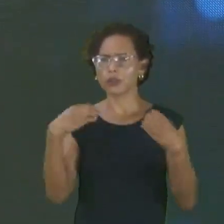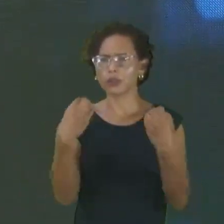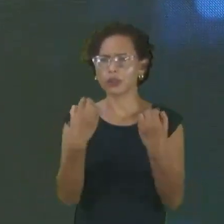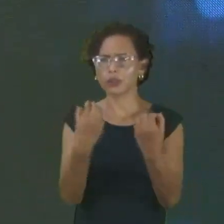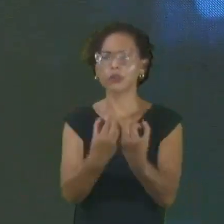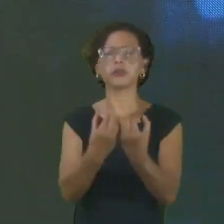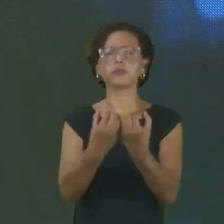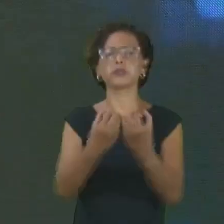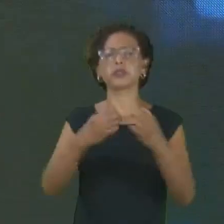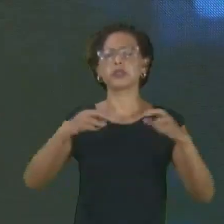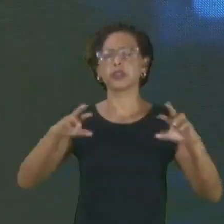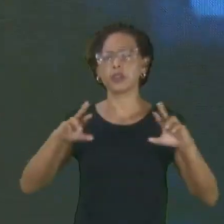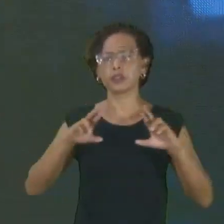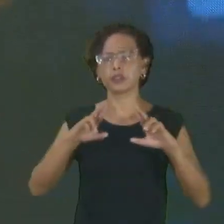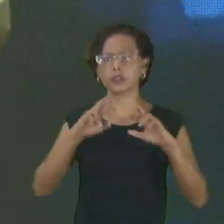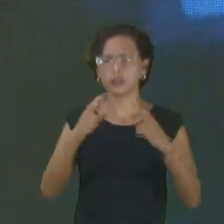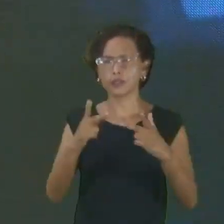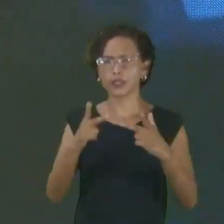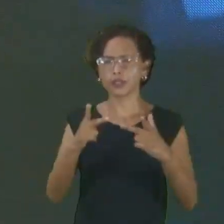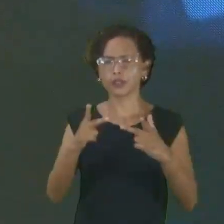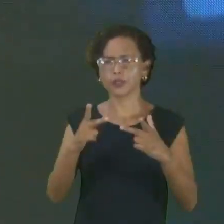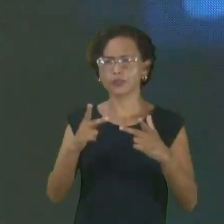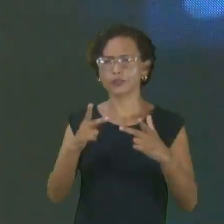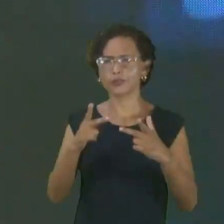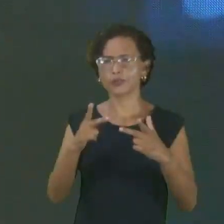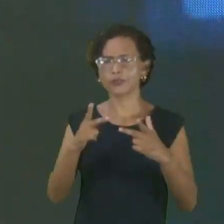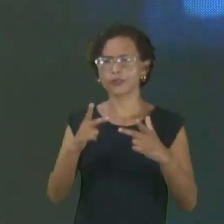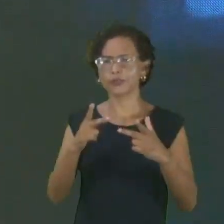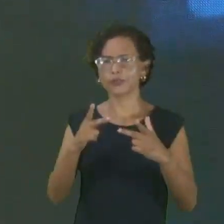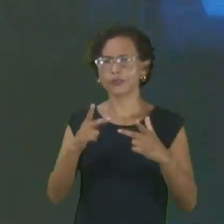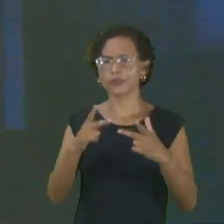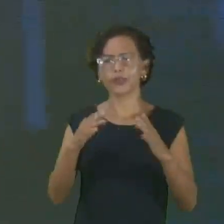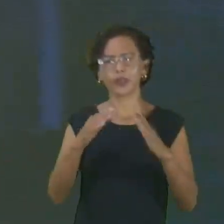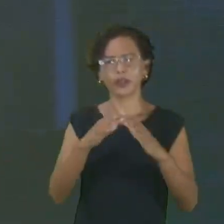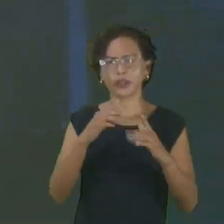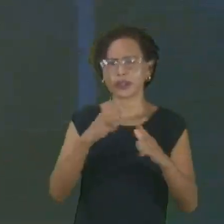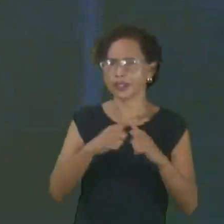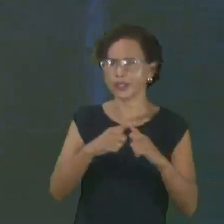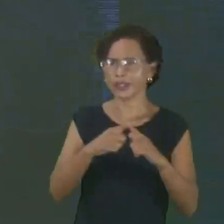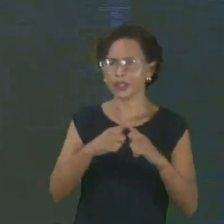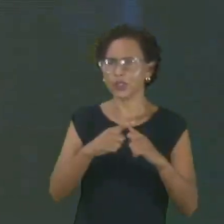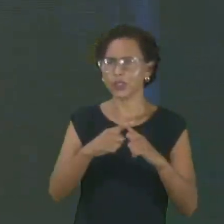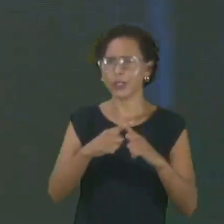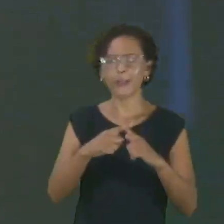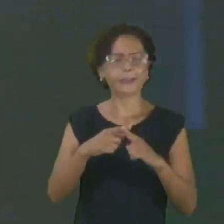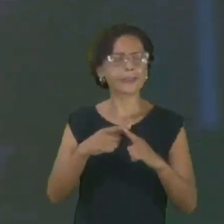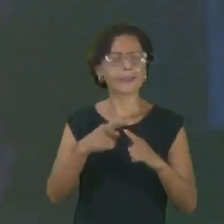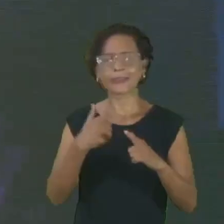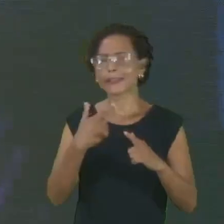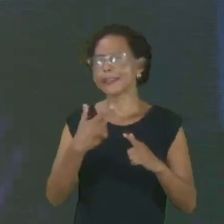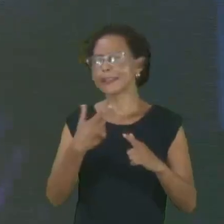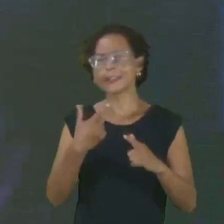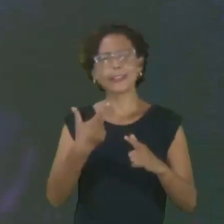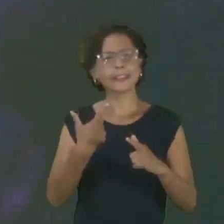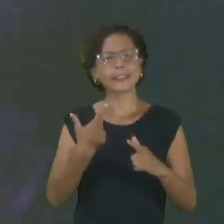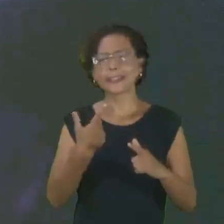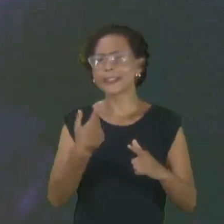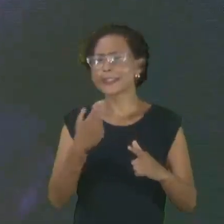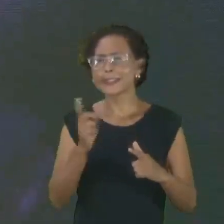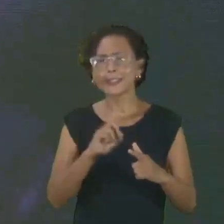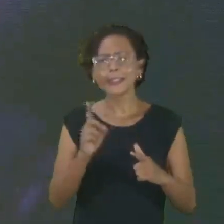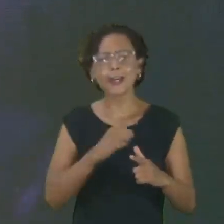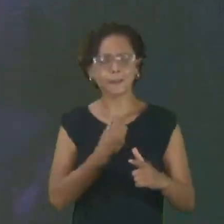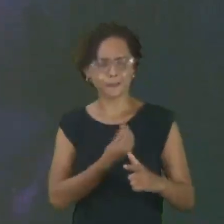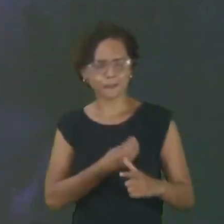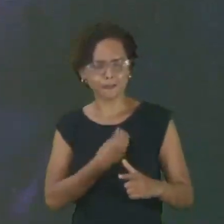nós somos uma comunidade diferente. A igreja não se pauta pelos valores do mundo,